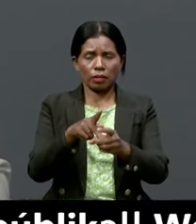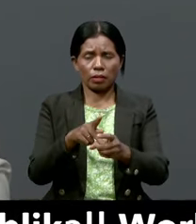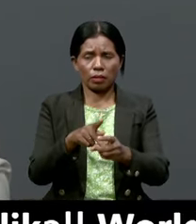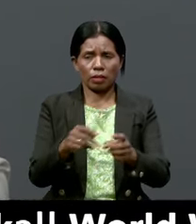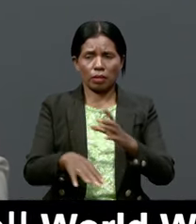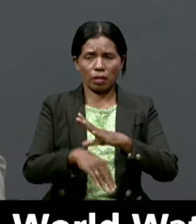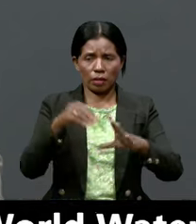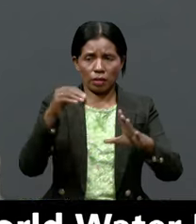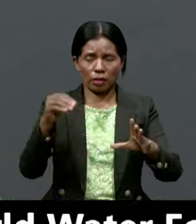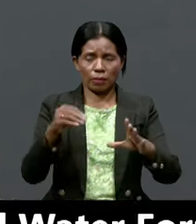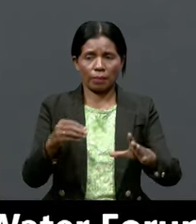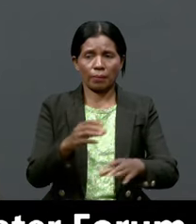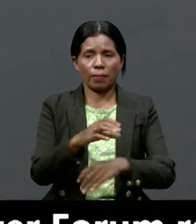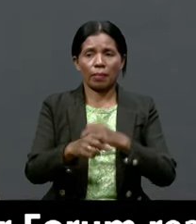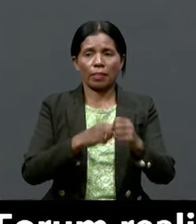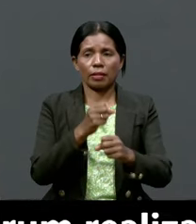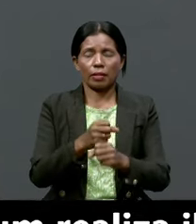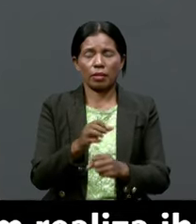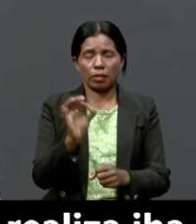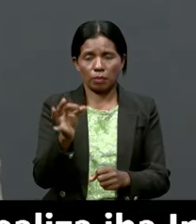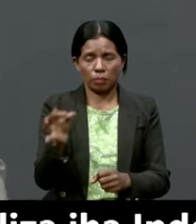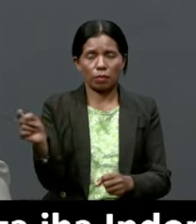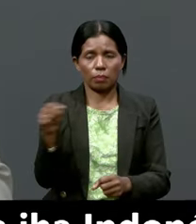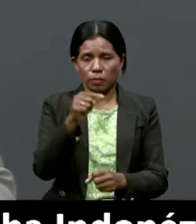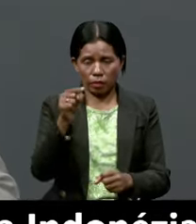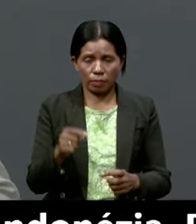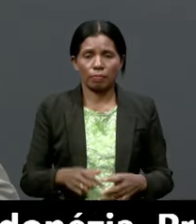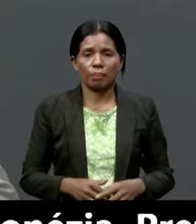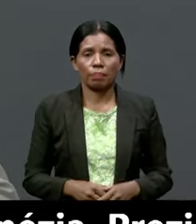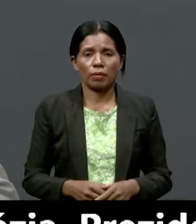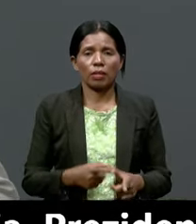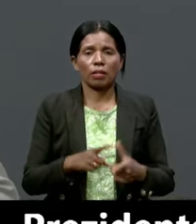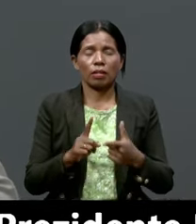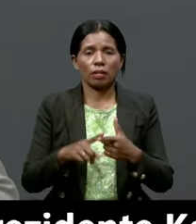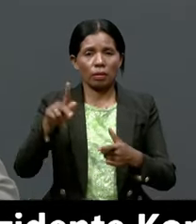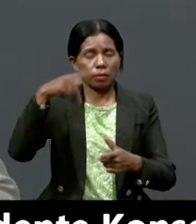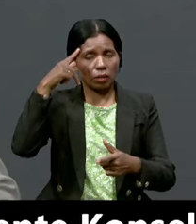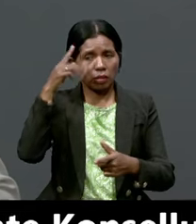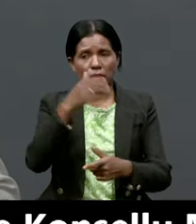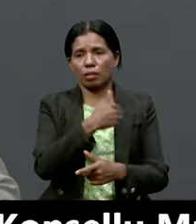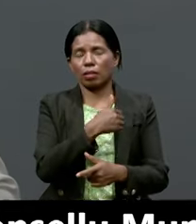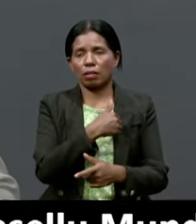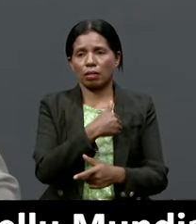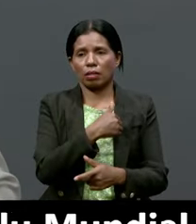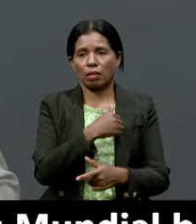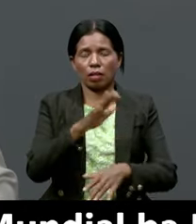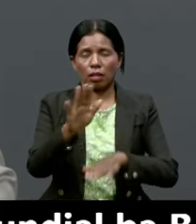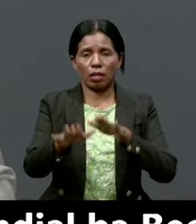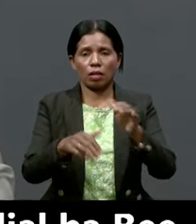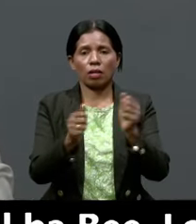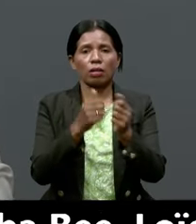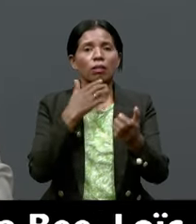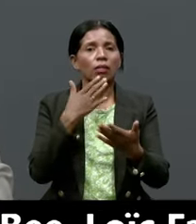até 85 até 90% né primeiro segundo condição política nem ver que se dá o lado o